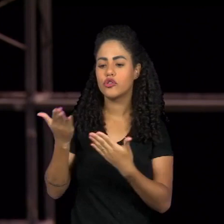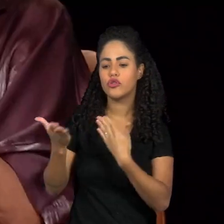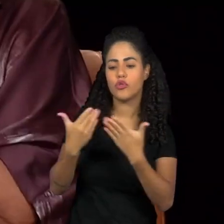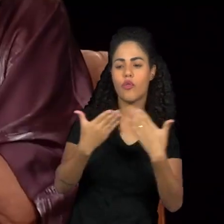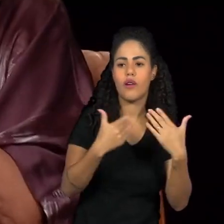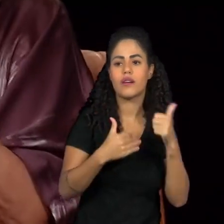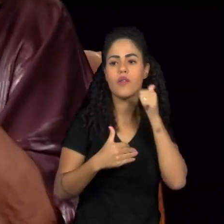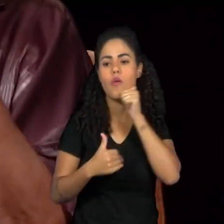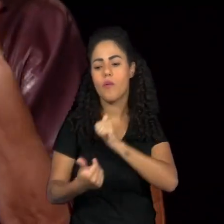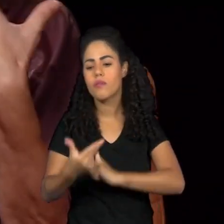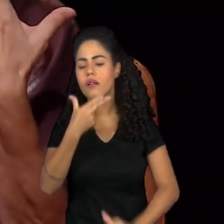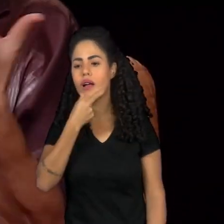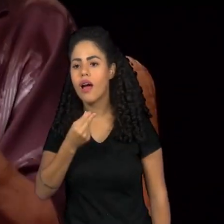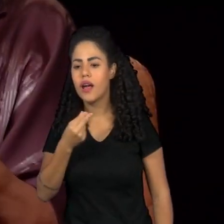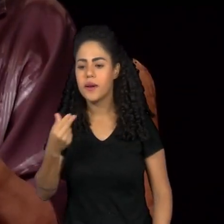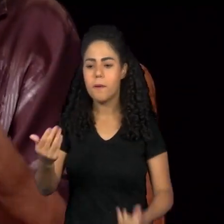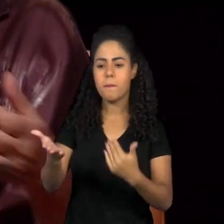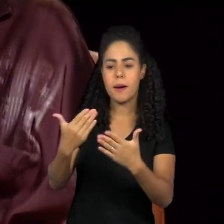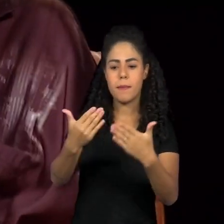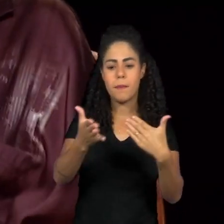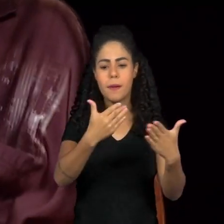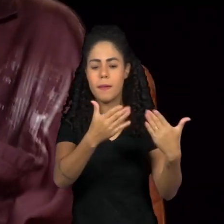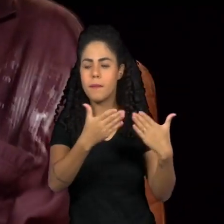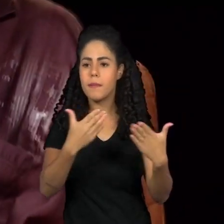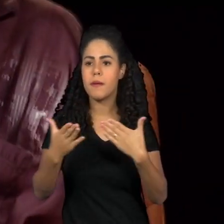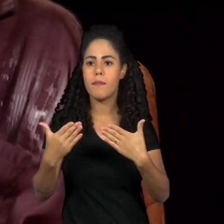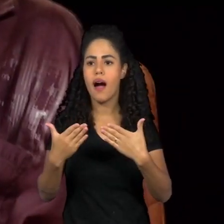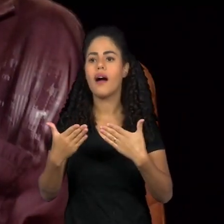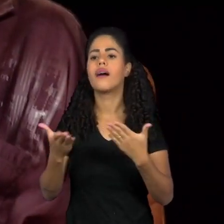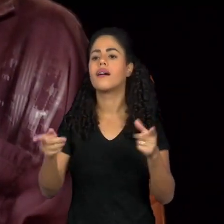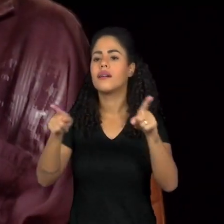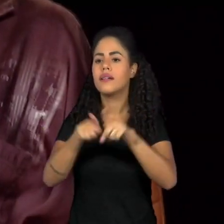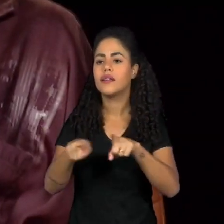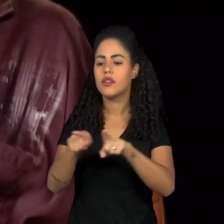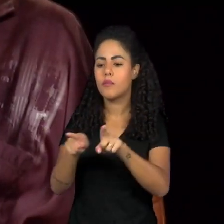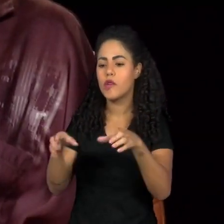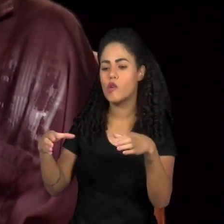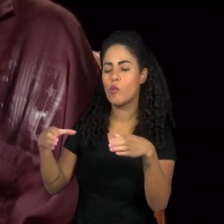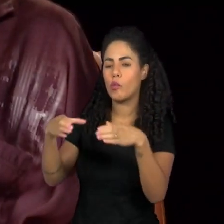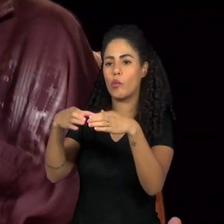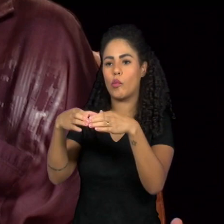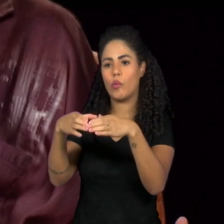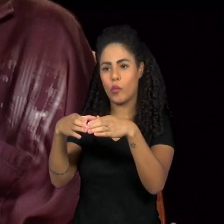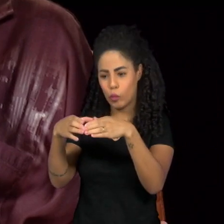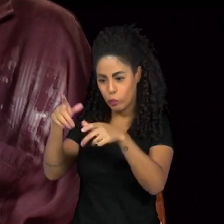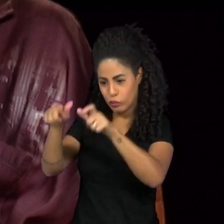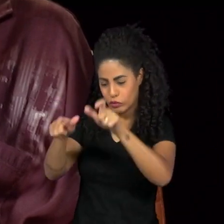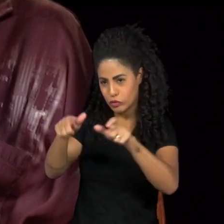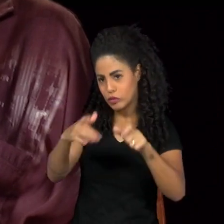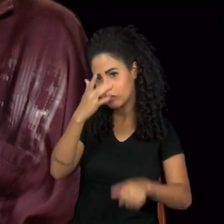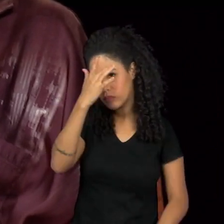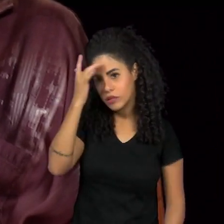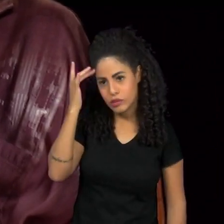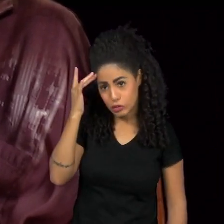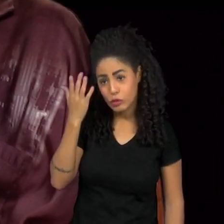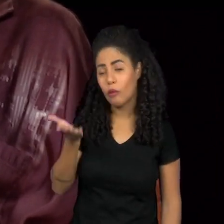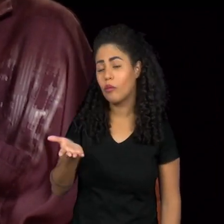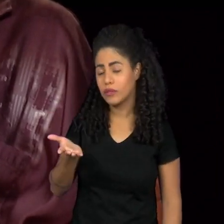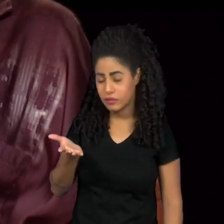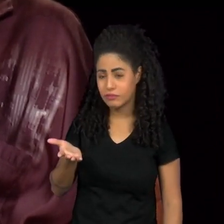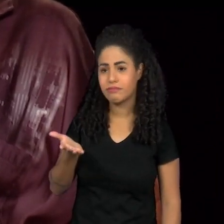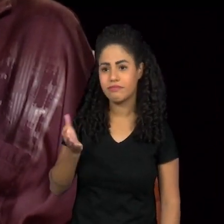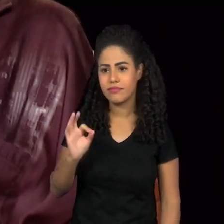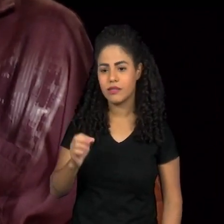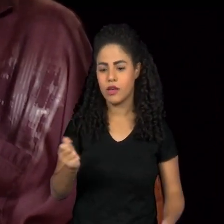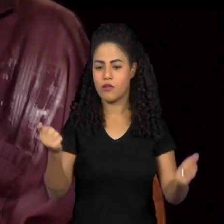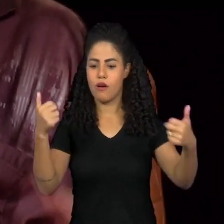deles, e que ainda o elenco improvisava. Então, a autoria, como no